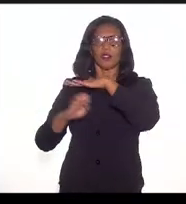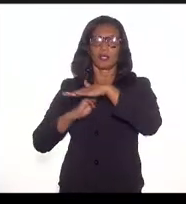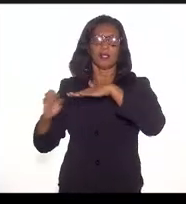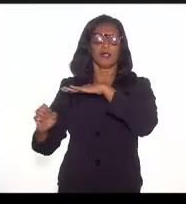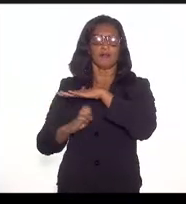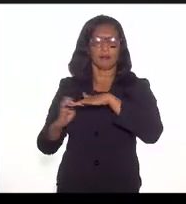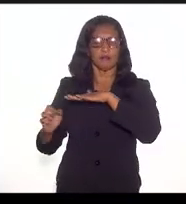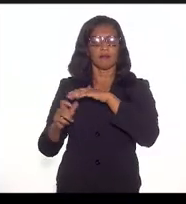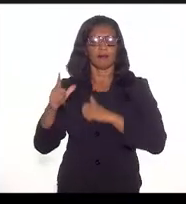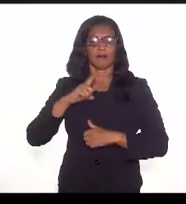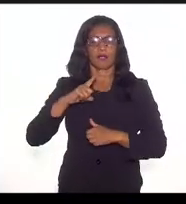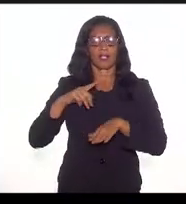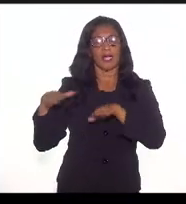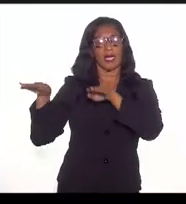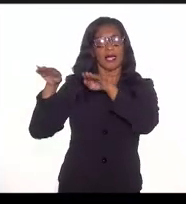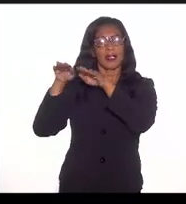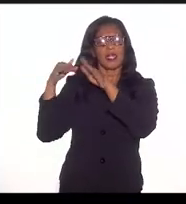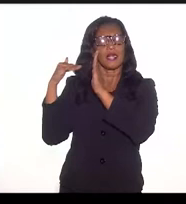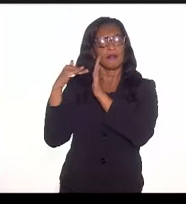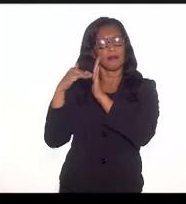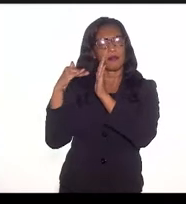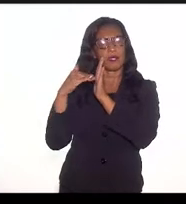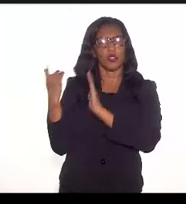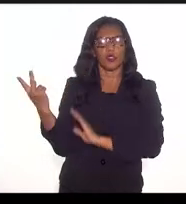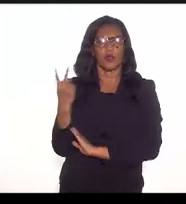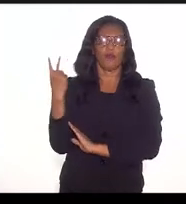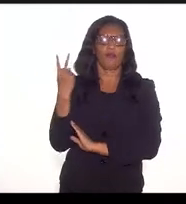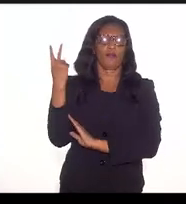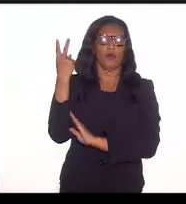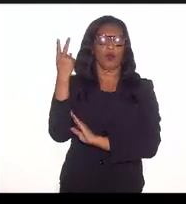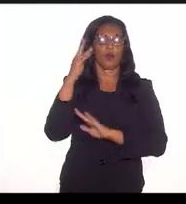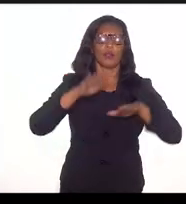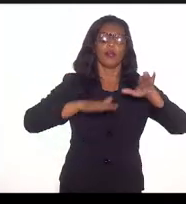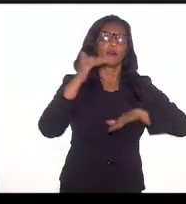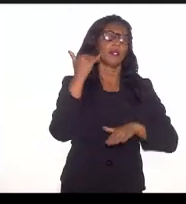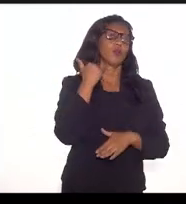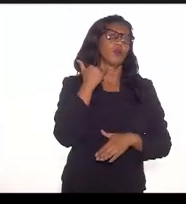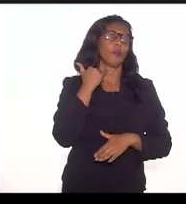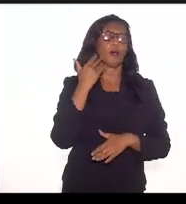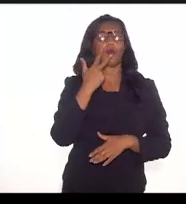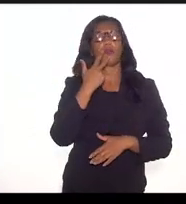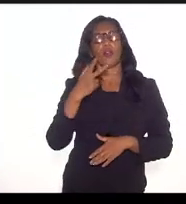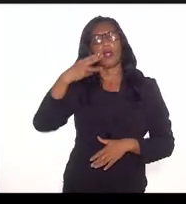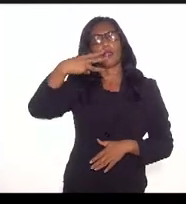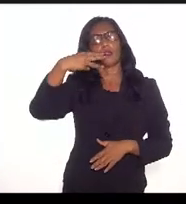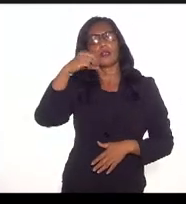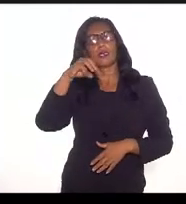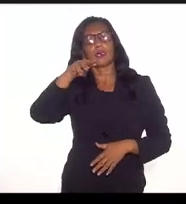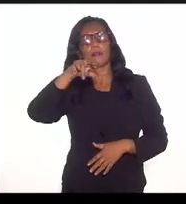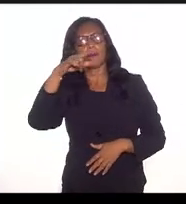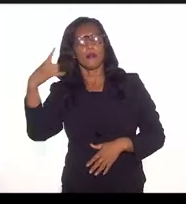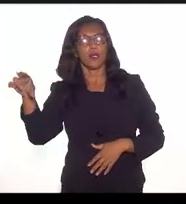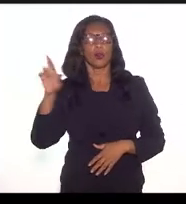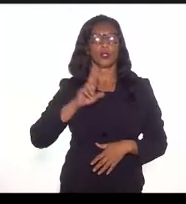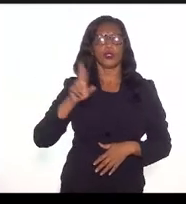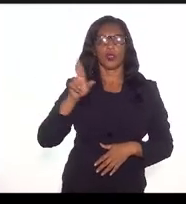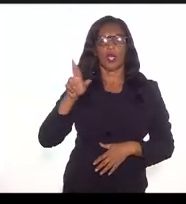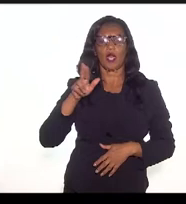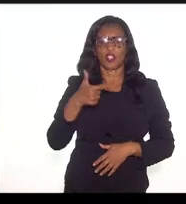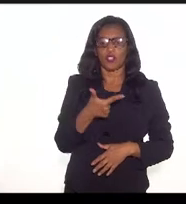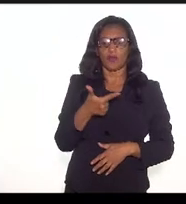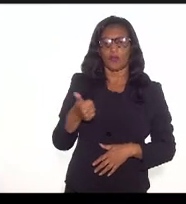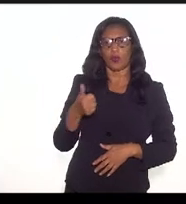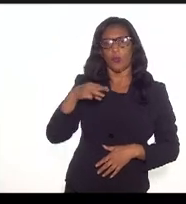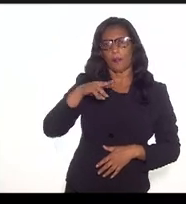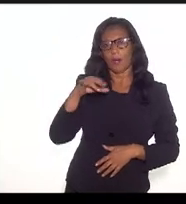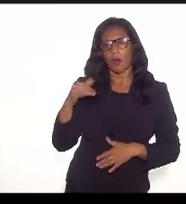faturamento, mas a gente tem uma limitação de valor por regulamento do Banco Central, que é até 30 milhões de reais. A gente trabalha crédito de R$ 21 mil a